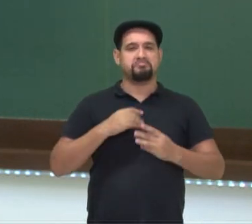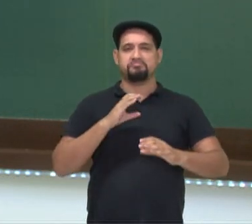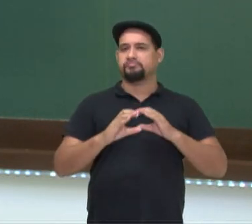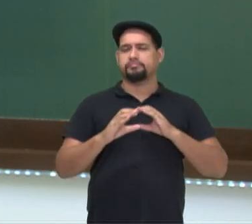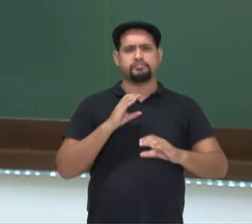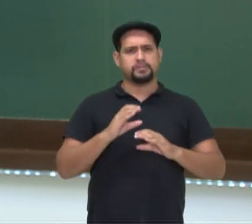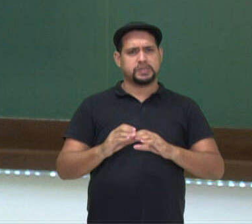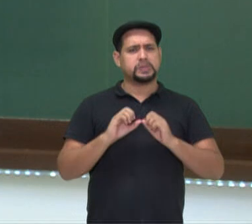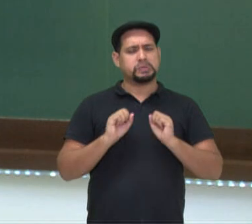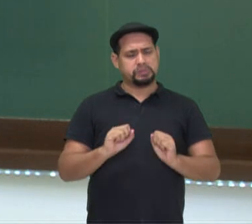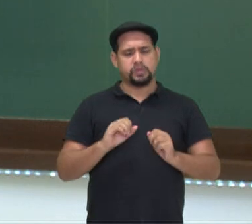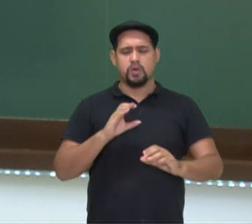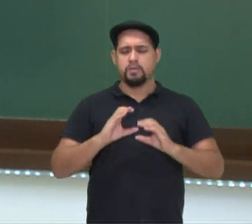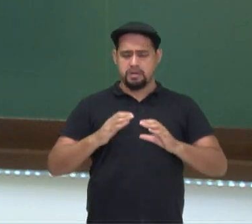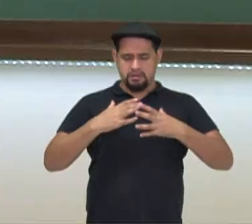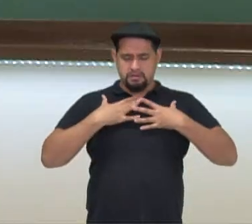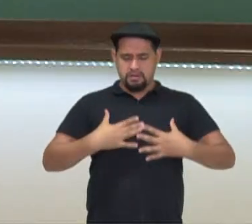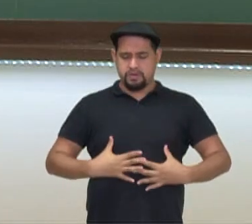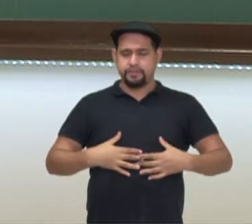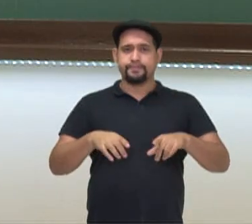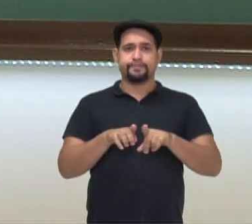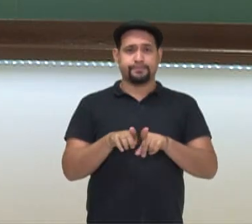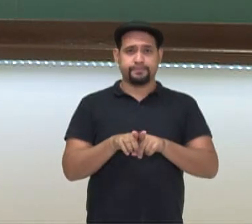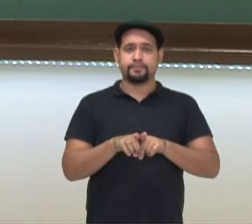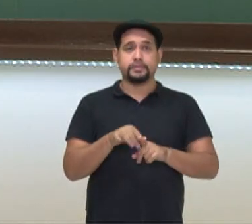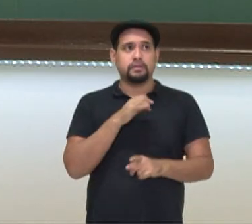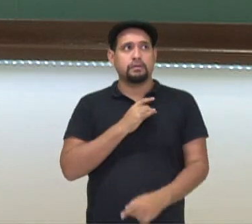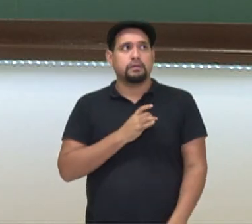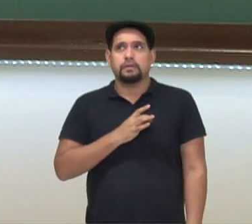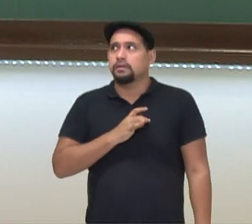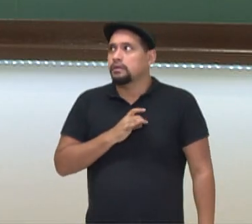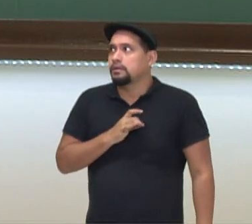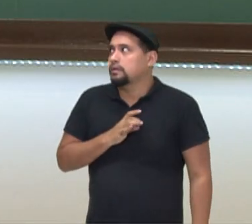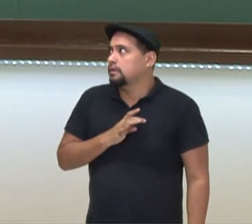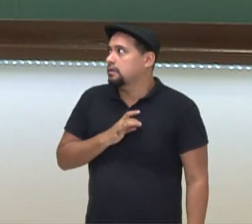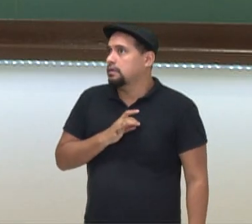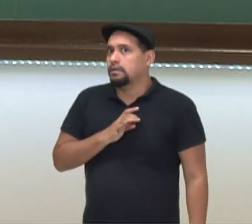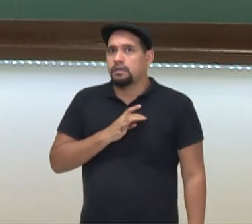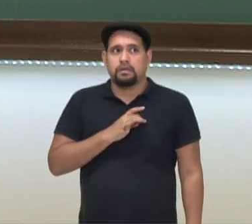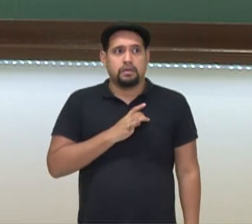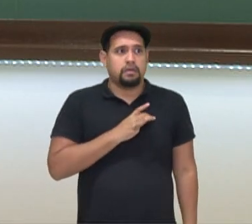Eu posso comunicar com o corpo, né? Estou com medo.